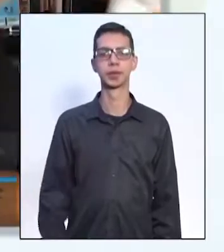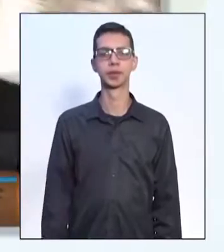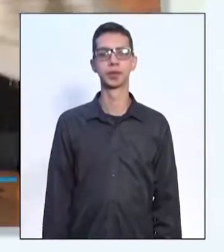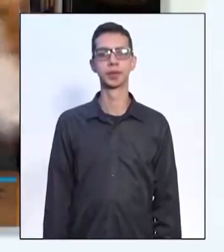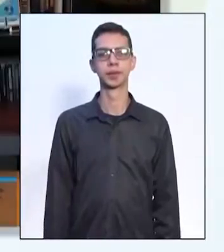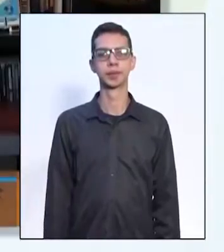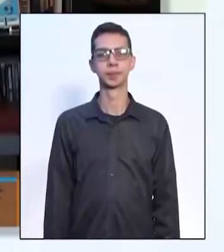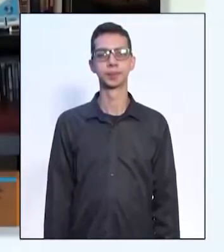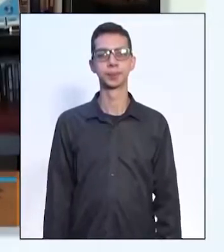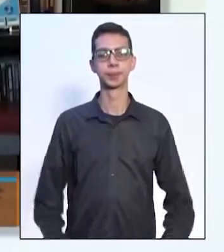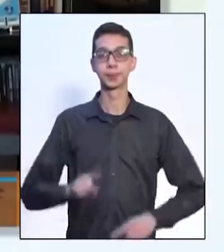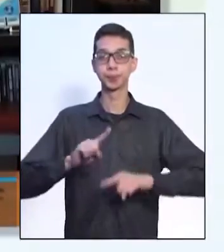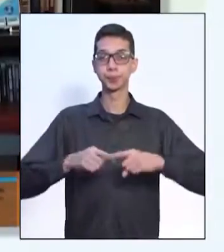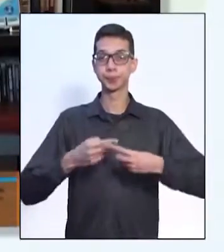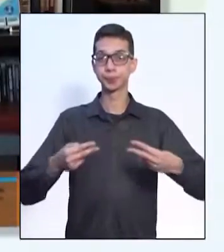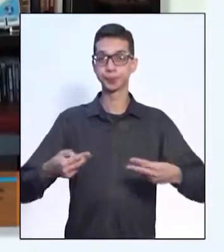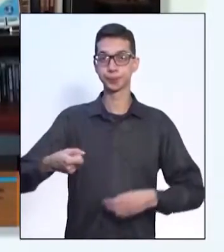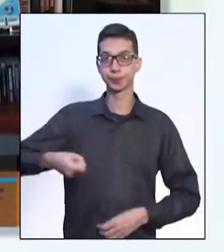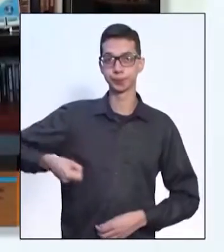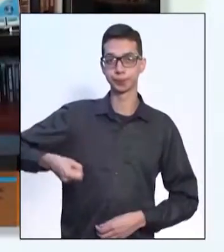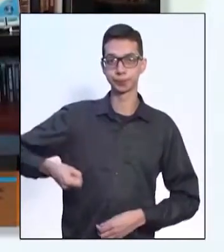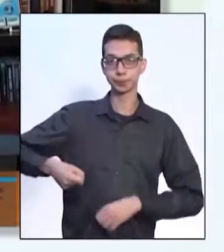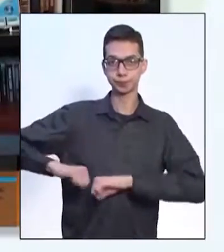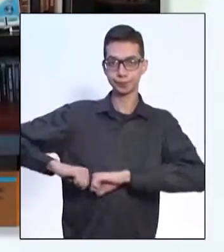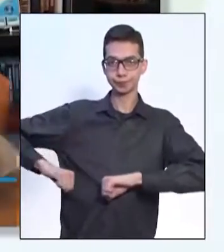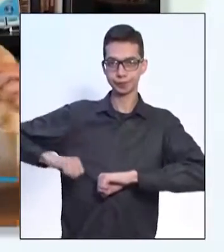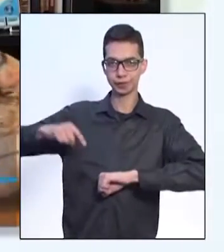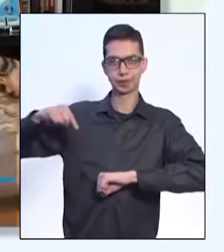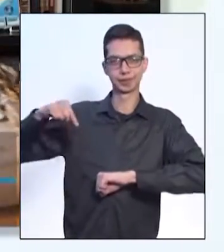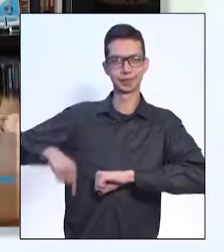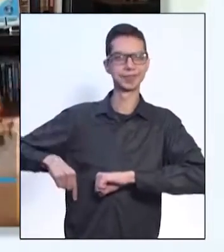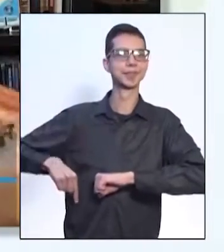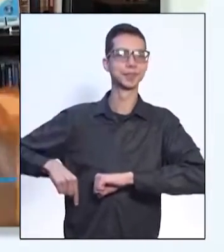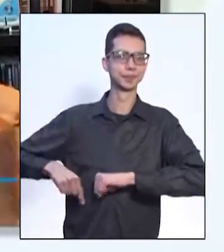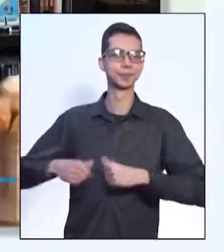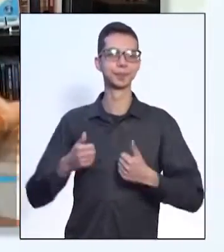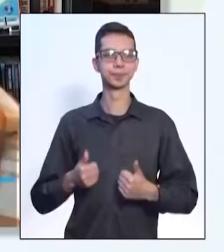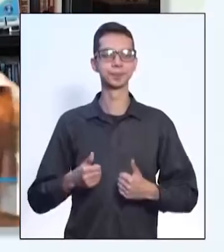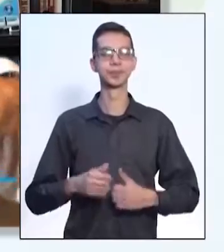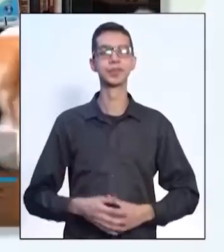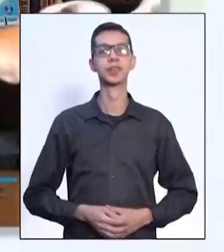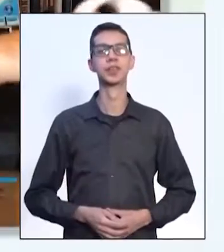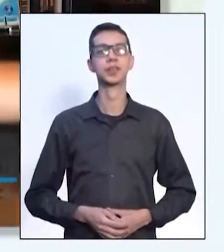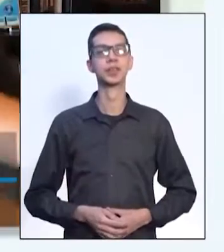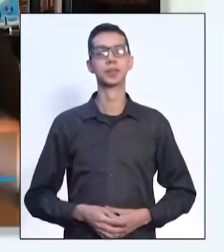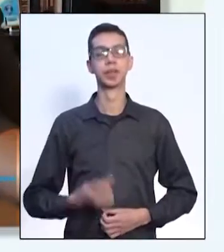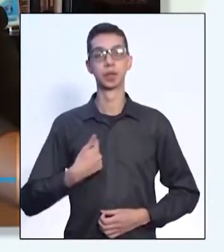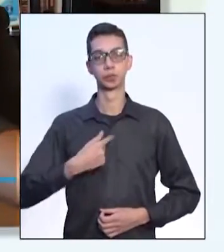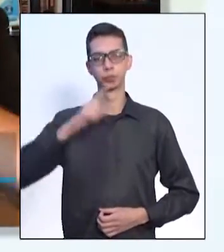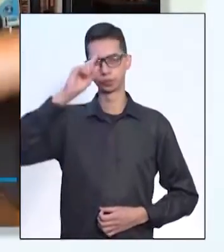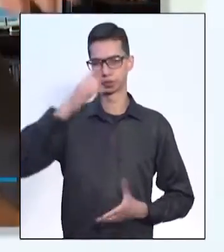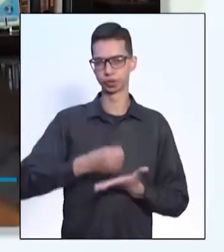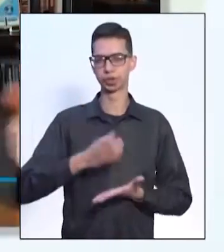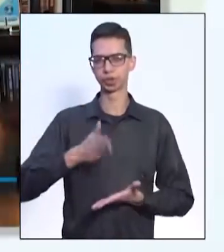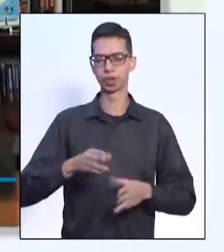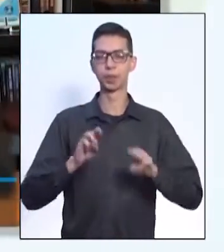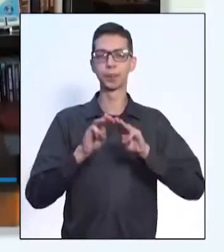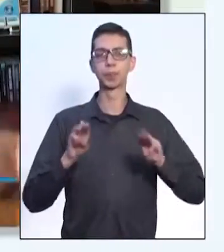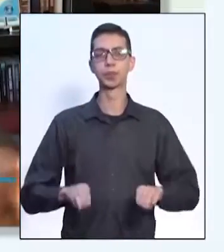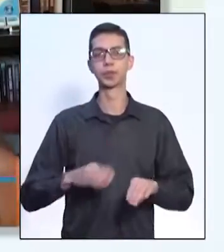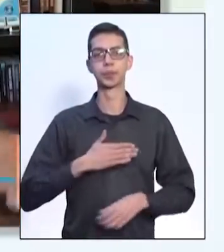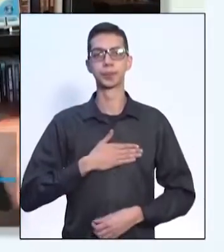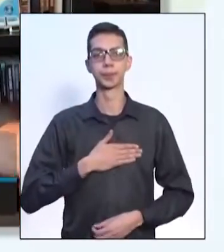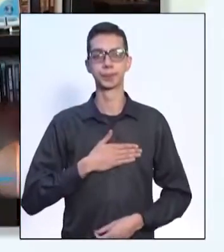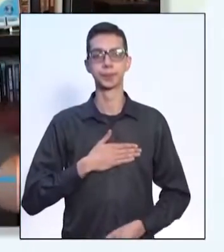dos bastidores, da minha sacola. Então essa aqui é a sacola dos objetos biográficos. Eu decidi que esse meu Museu de Mim, ele